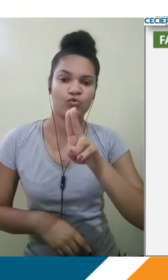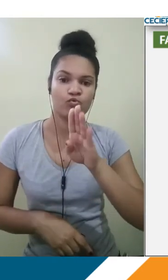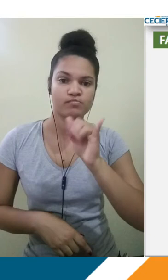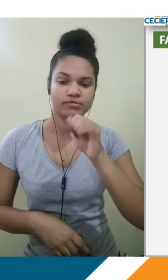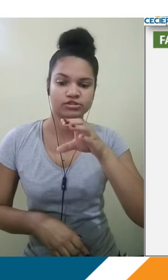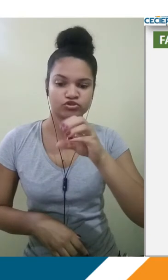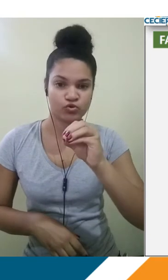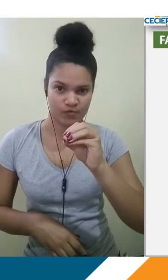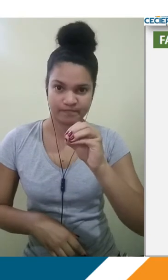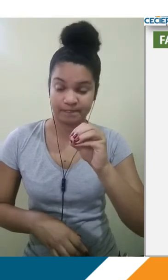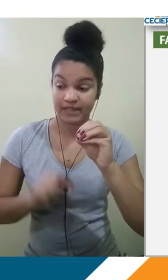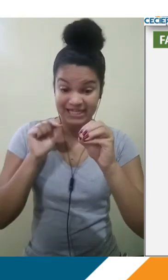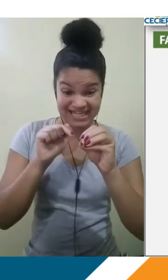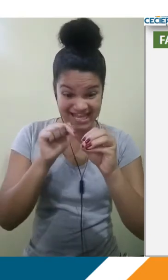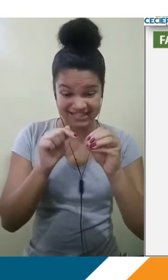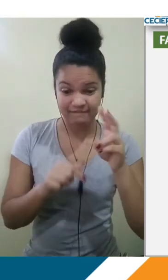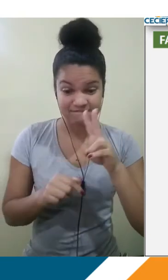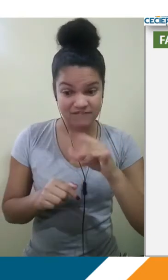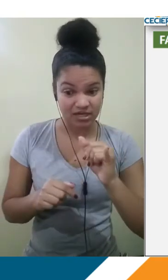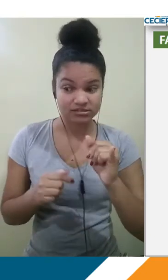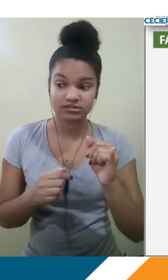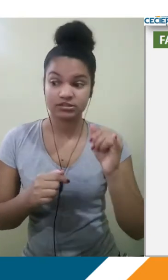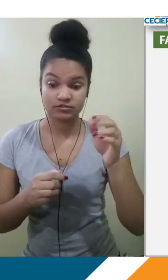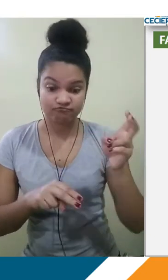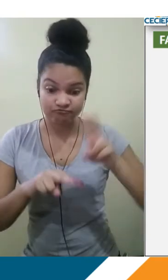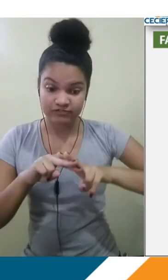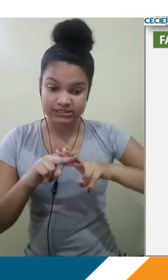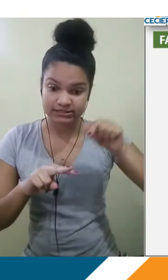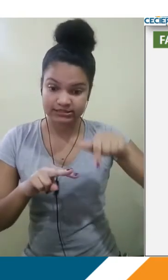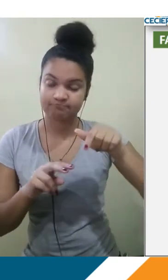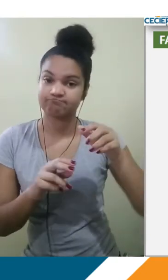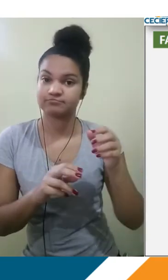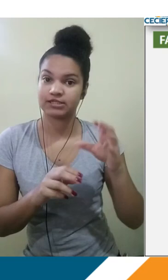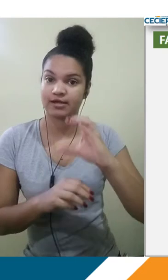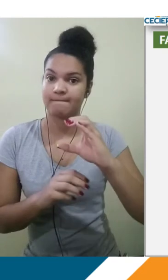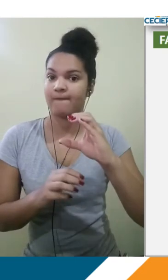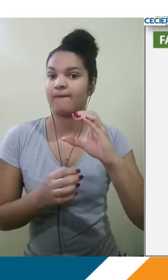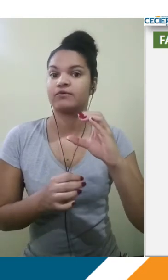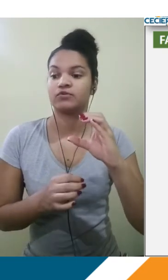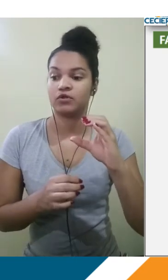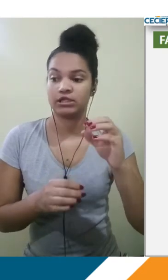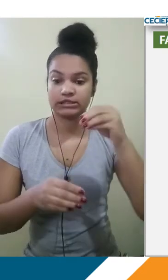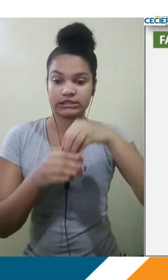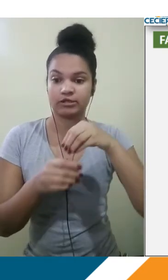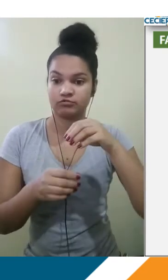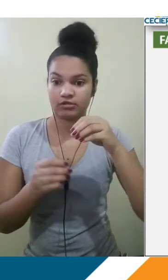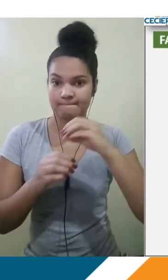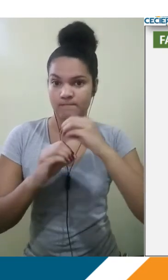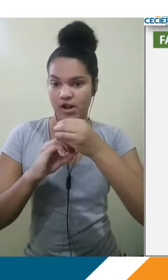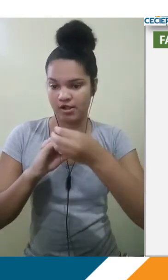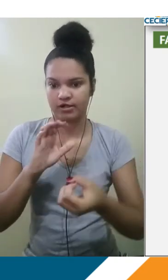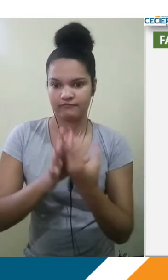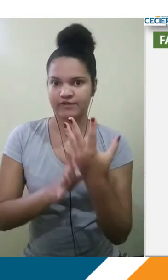a rubisco que vai fazer a fixação do carbono do CO2 na molécula orgânica em